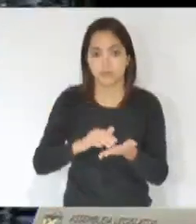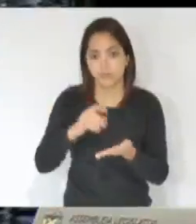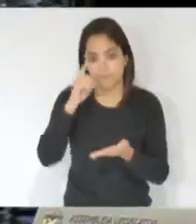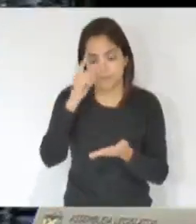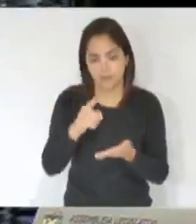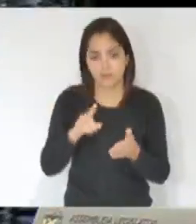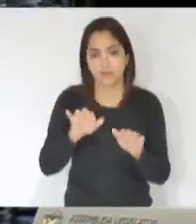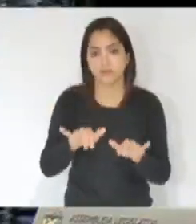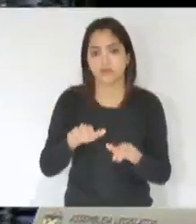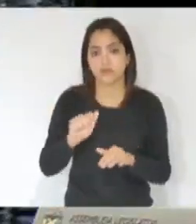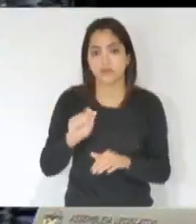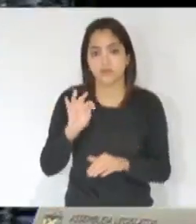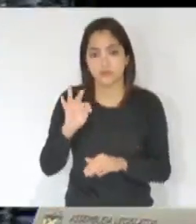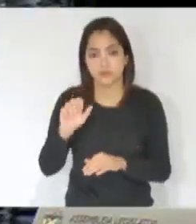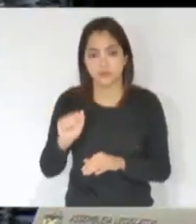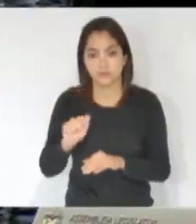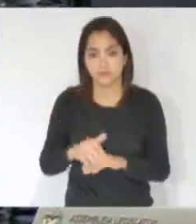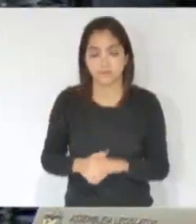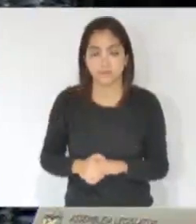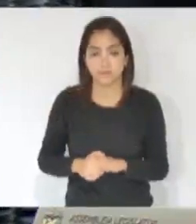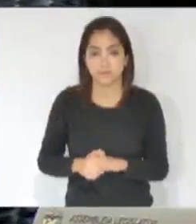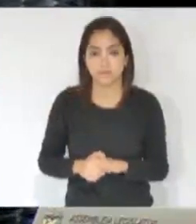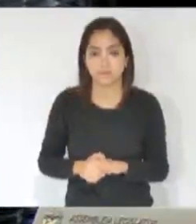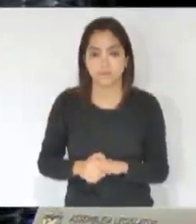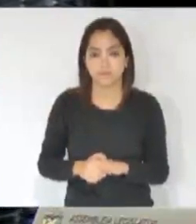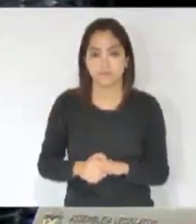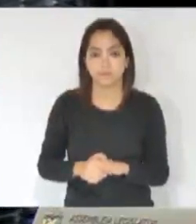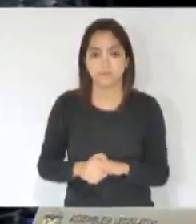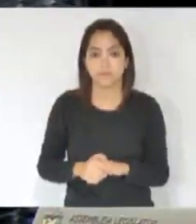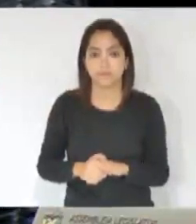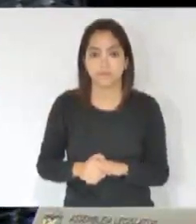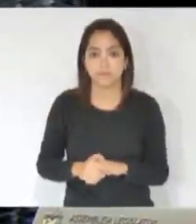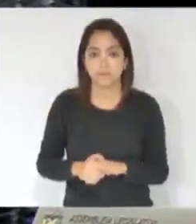a presente ata. Senhor presidente, pauta limpa.